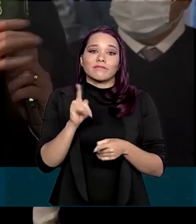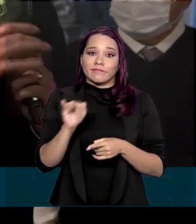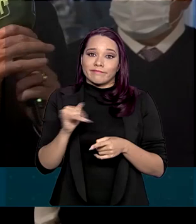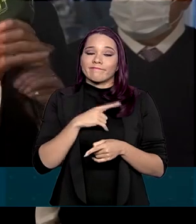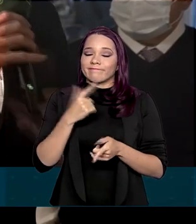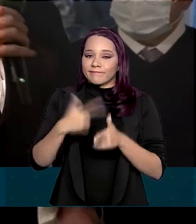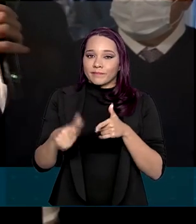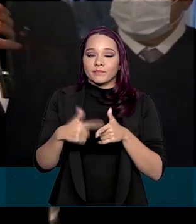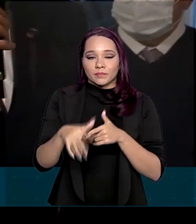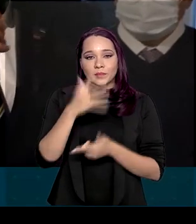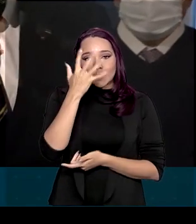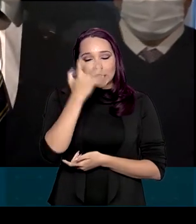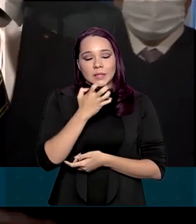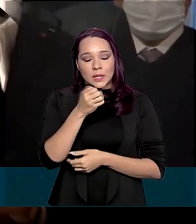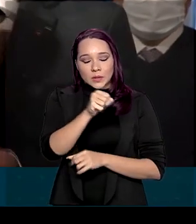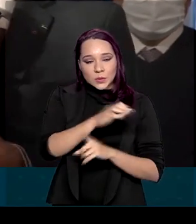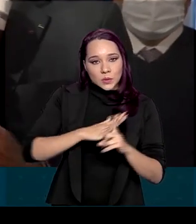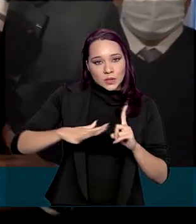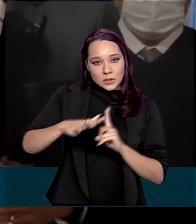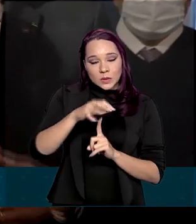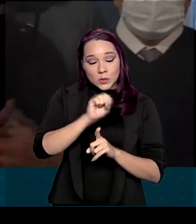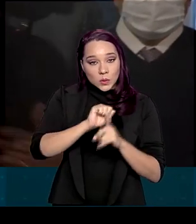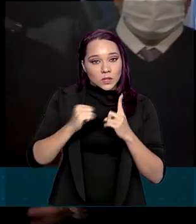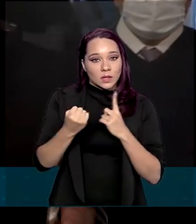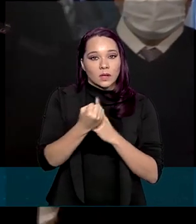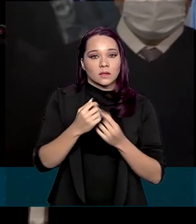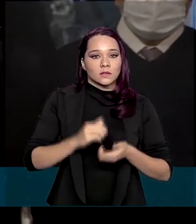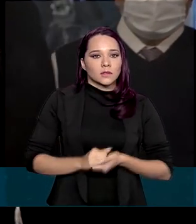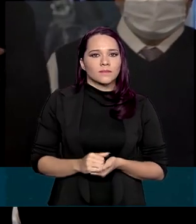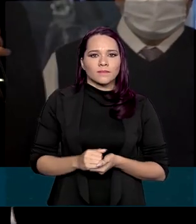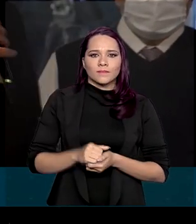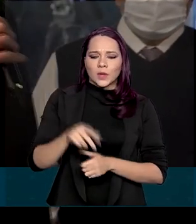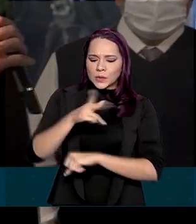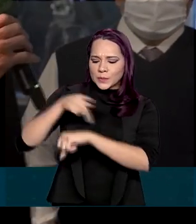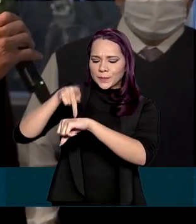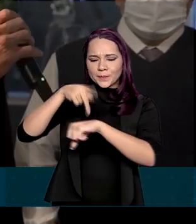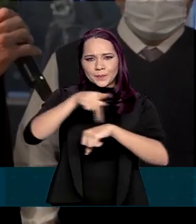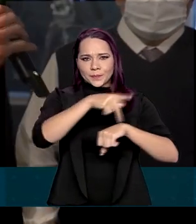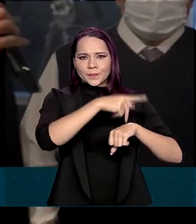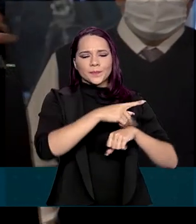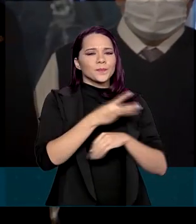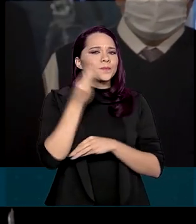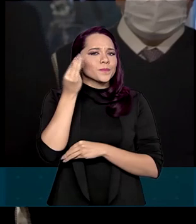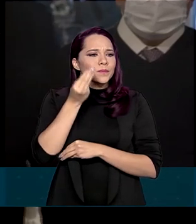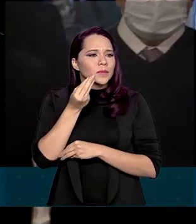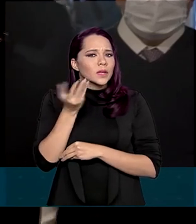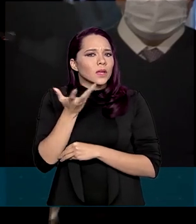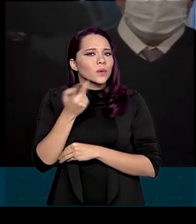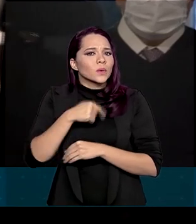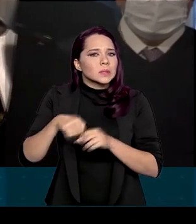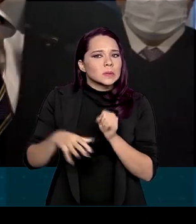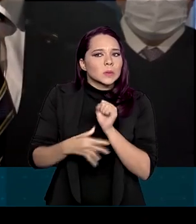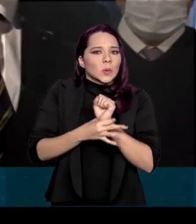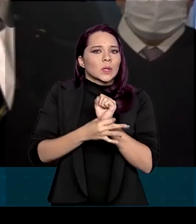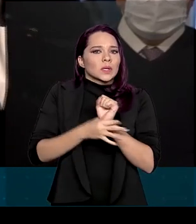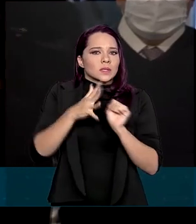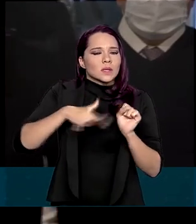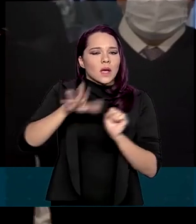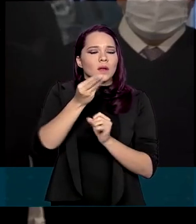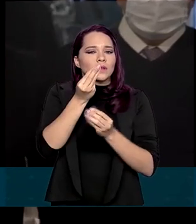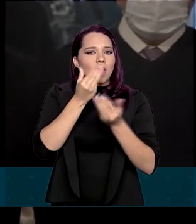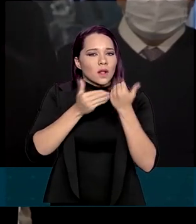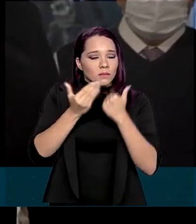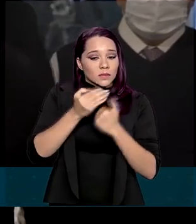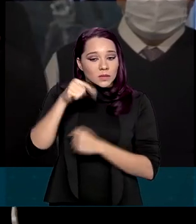problema social. E todos os países, nós sabemos, busca a sua segurança alimentar.